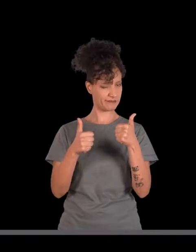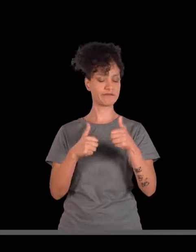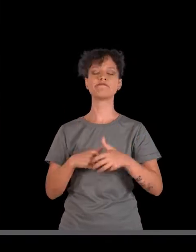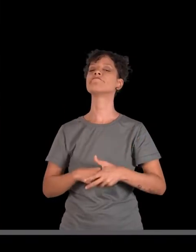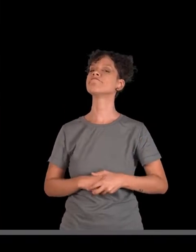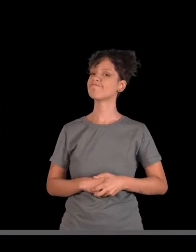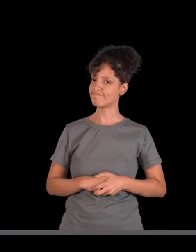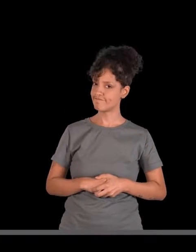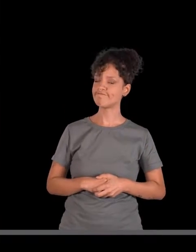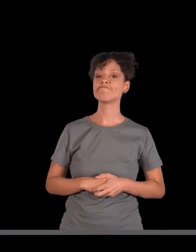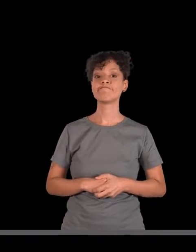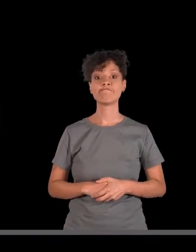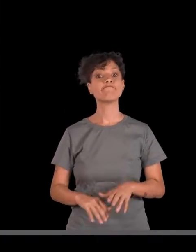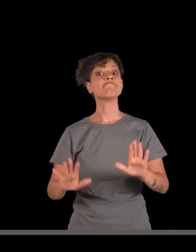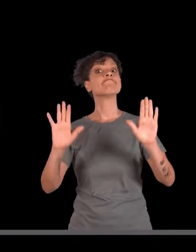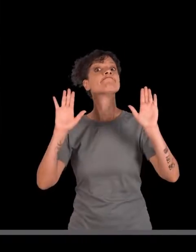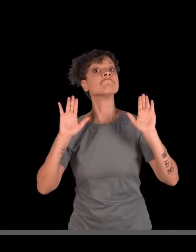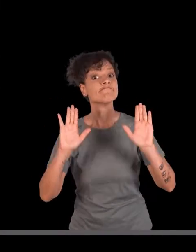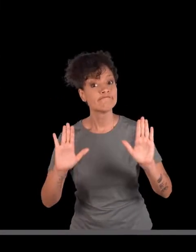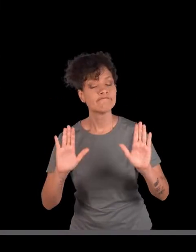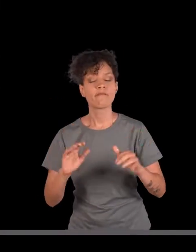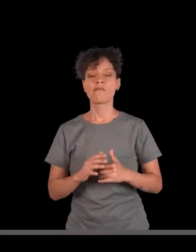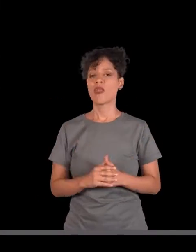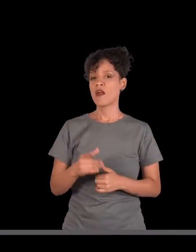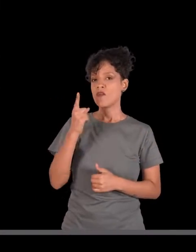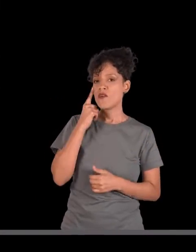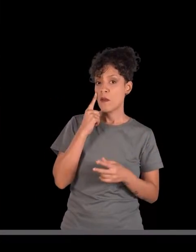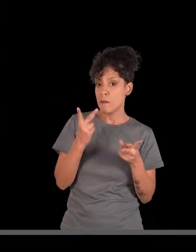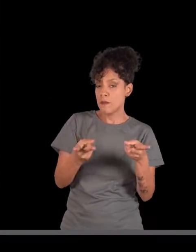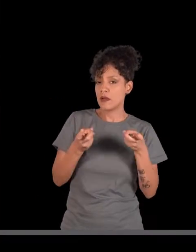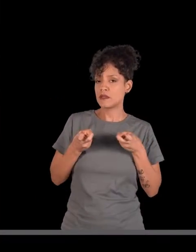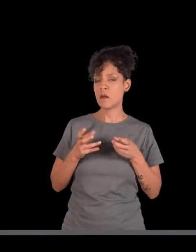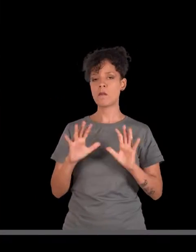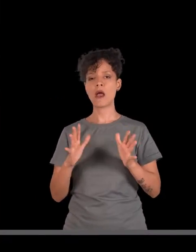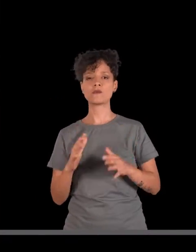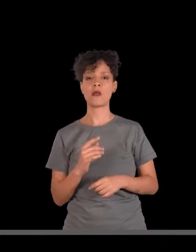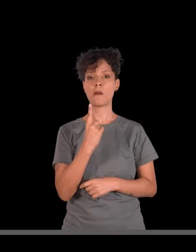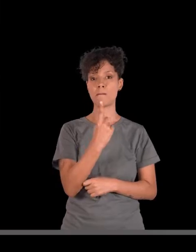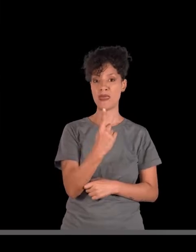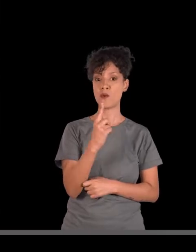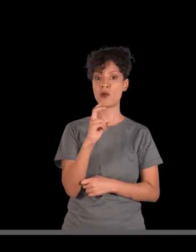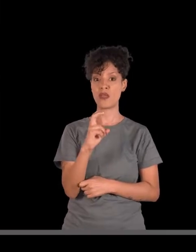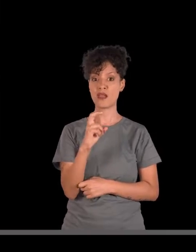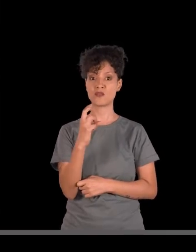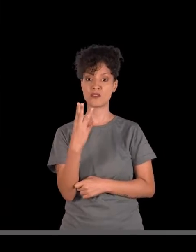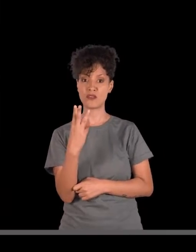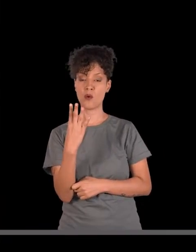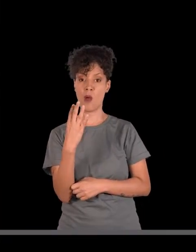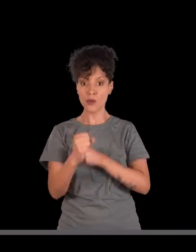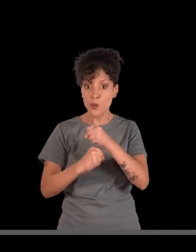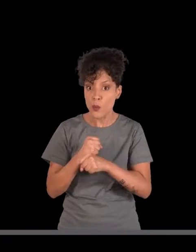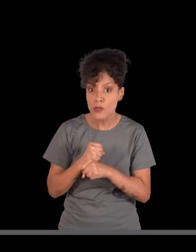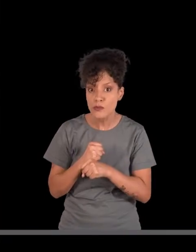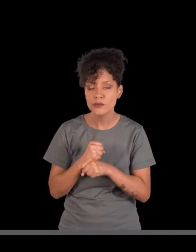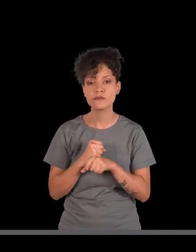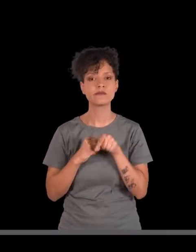Show! Mas a gente começa a perceber que a partir de 1534,